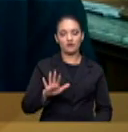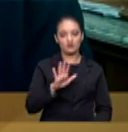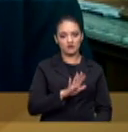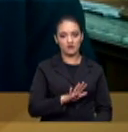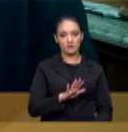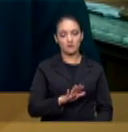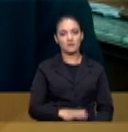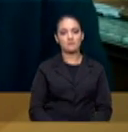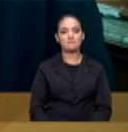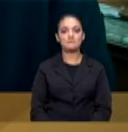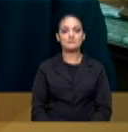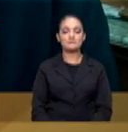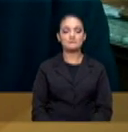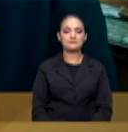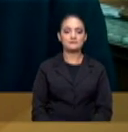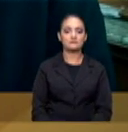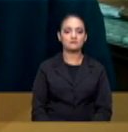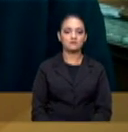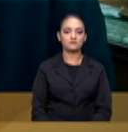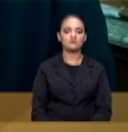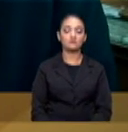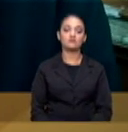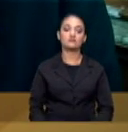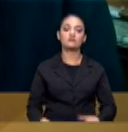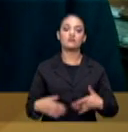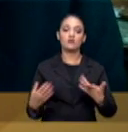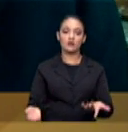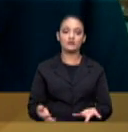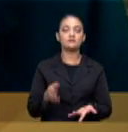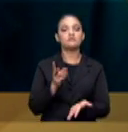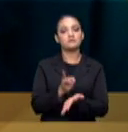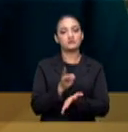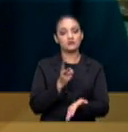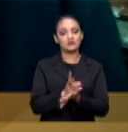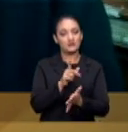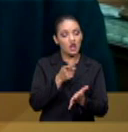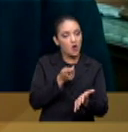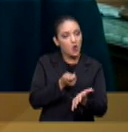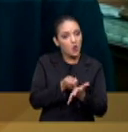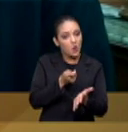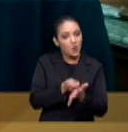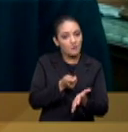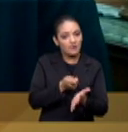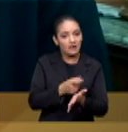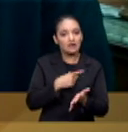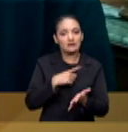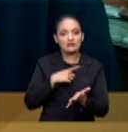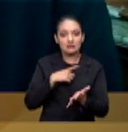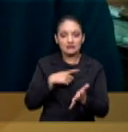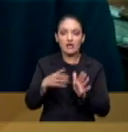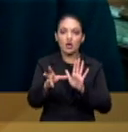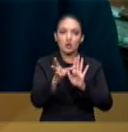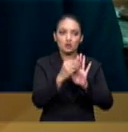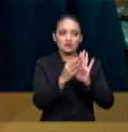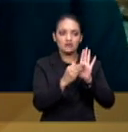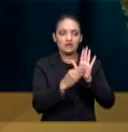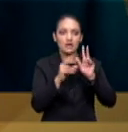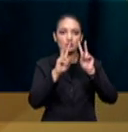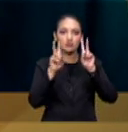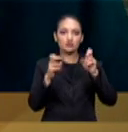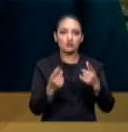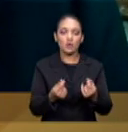DCTF, mantida a obrigatoriedade de lançamento dos dados relativos aos